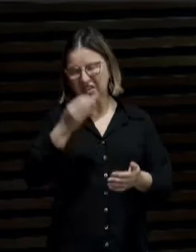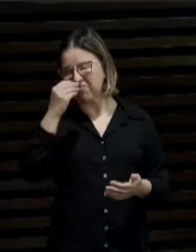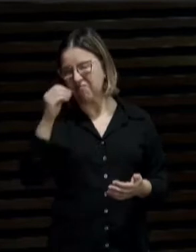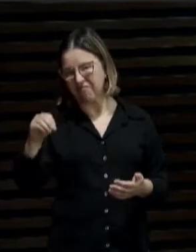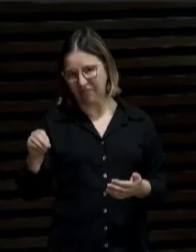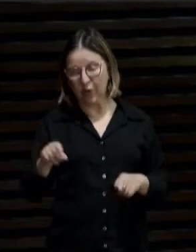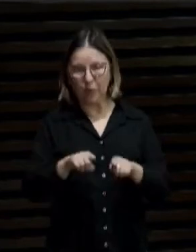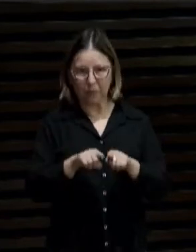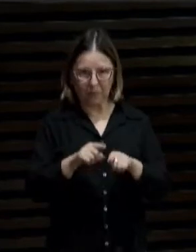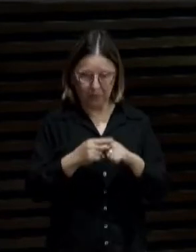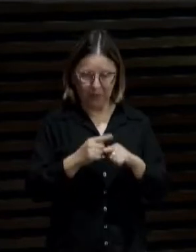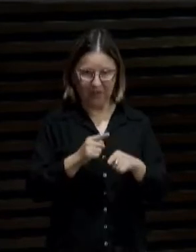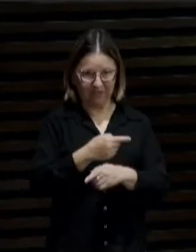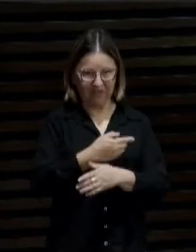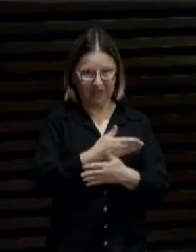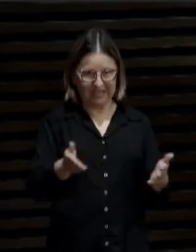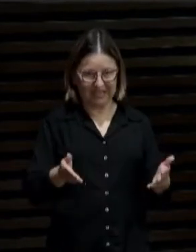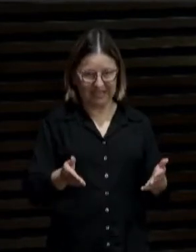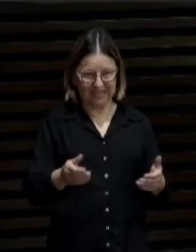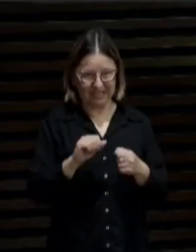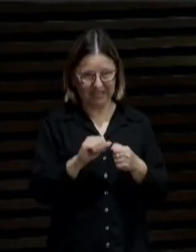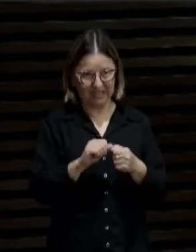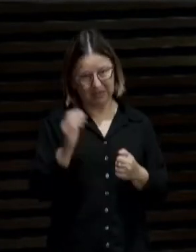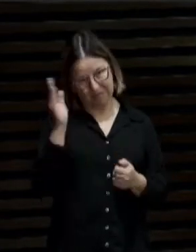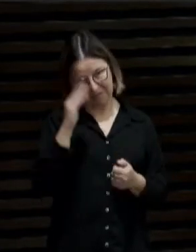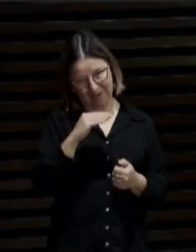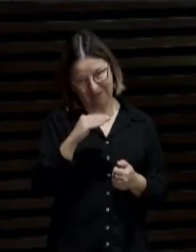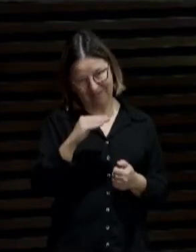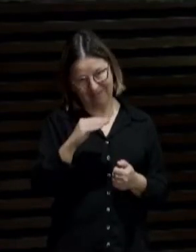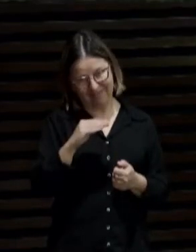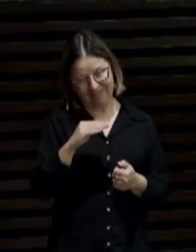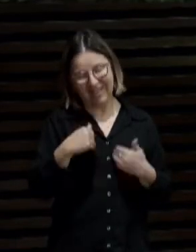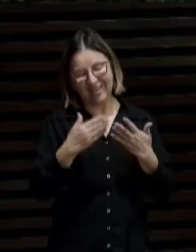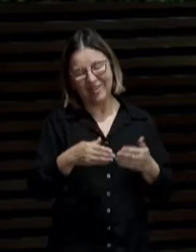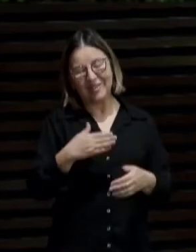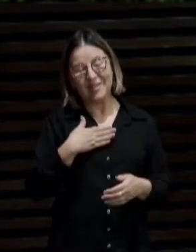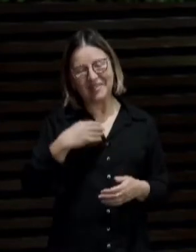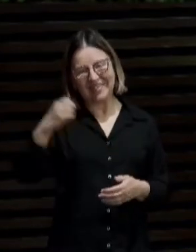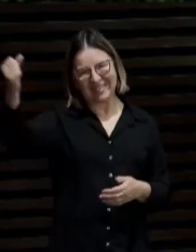comportaram mal, eu derramo minha graça.